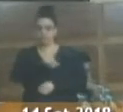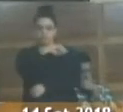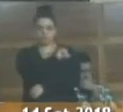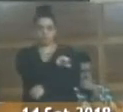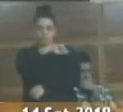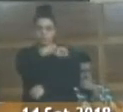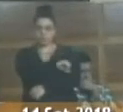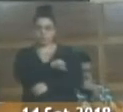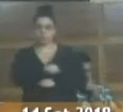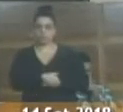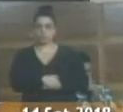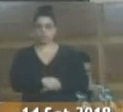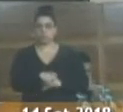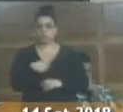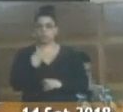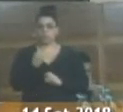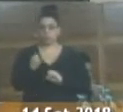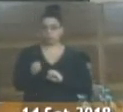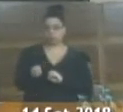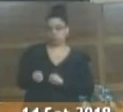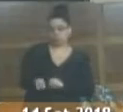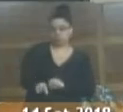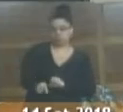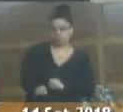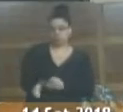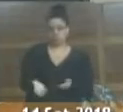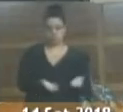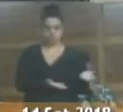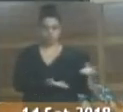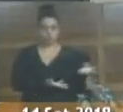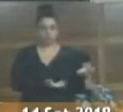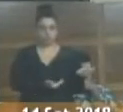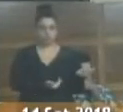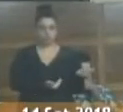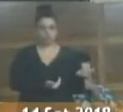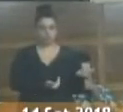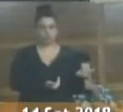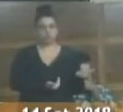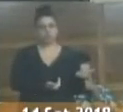Janeiro. Nossa educação indígena para o jovem